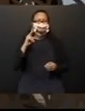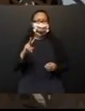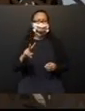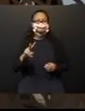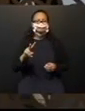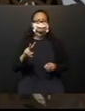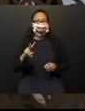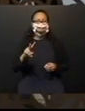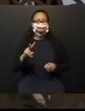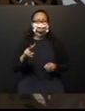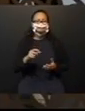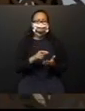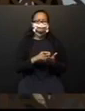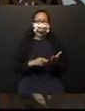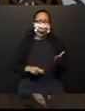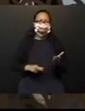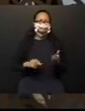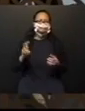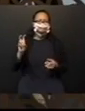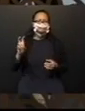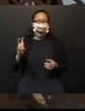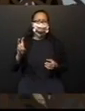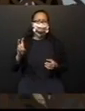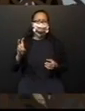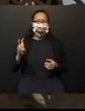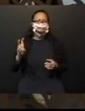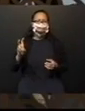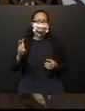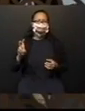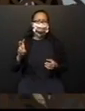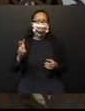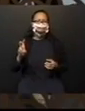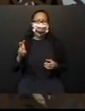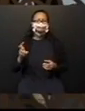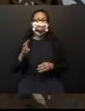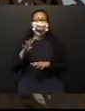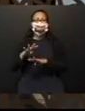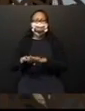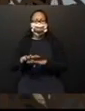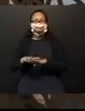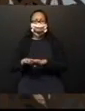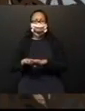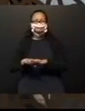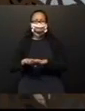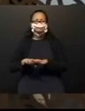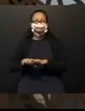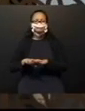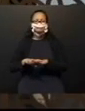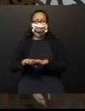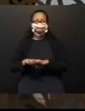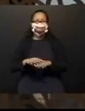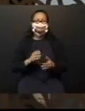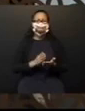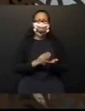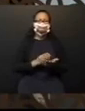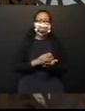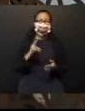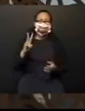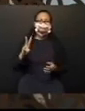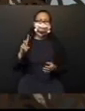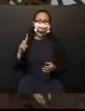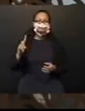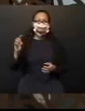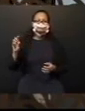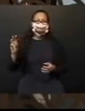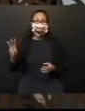a unidade 5 do nosso material de matemática, né? Nós fomos da 213 até a página